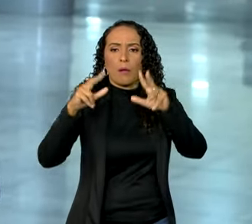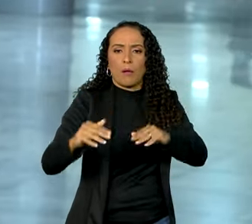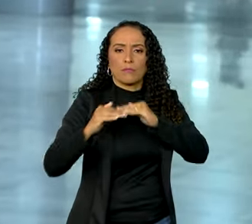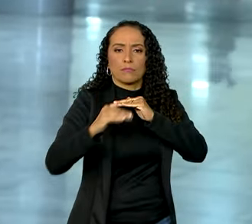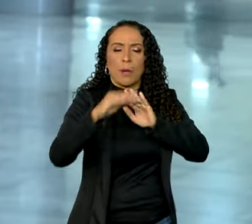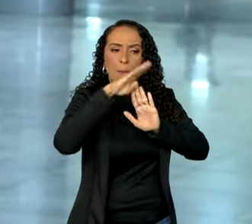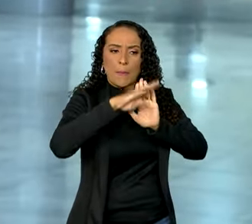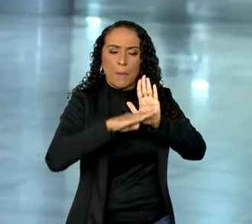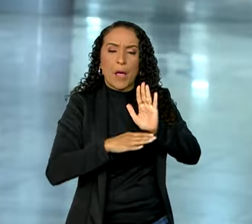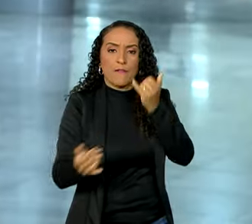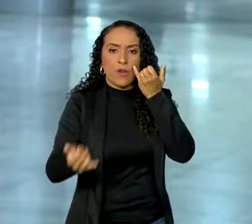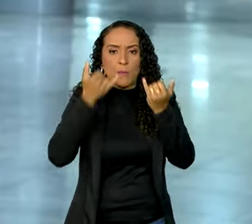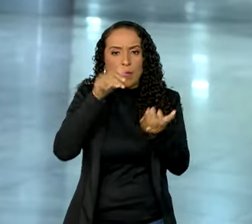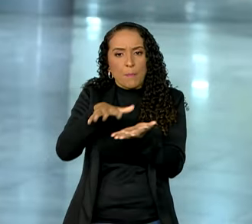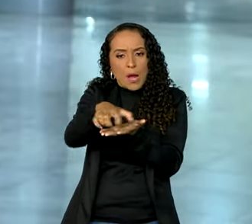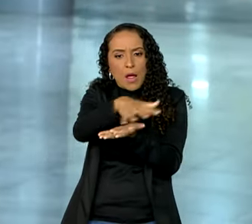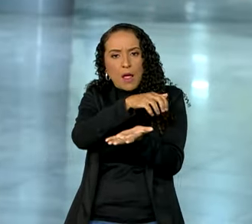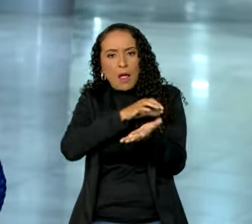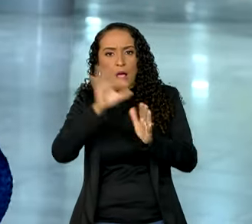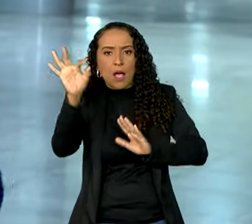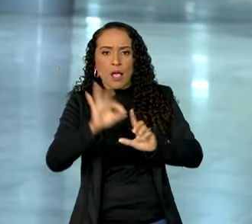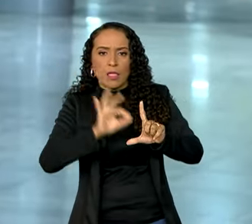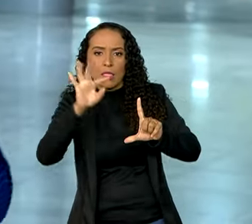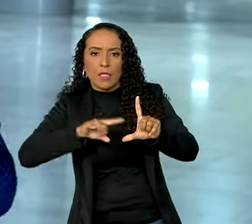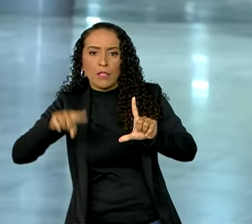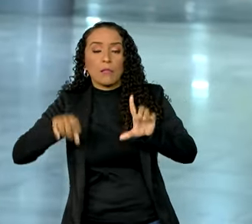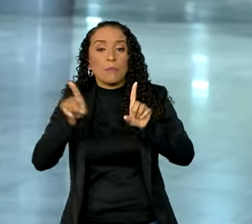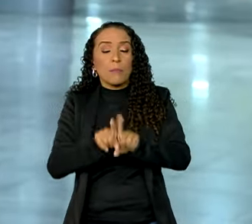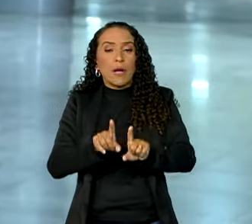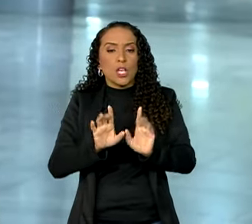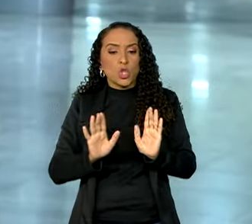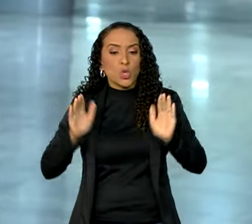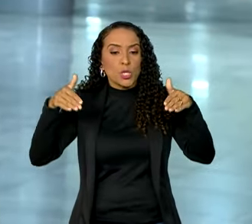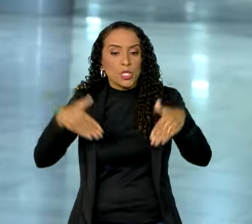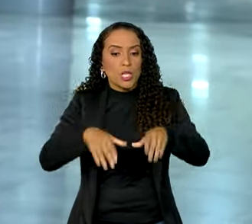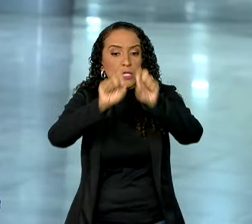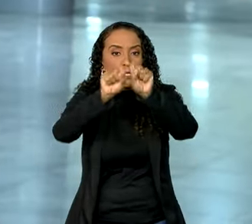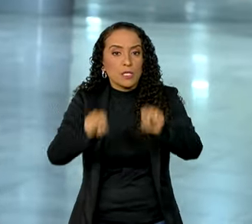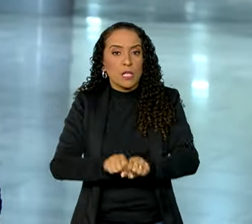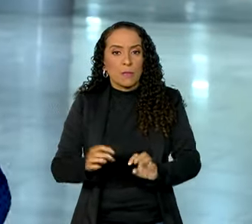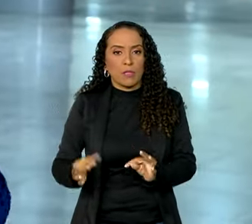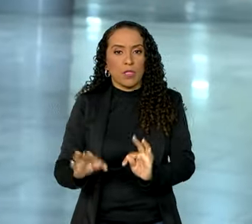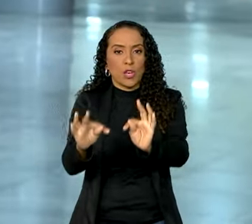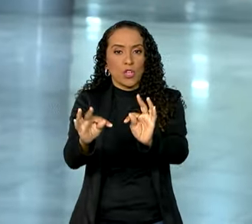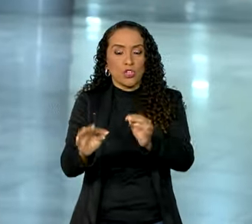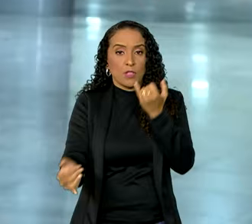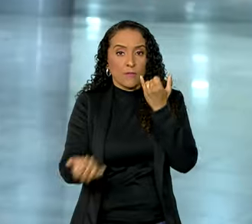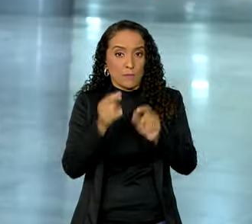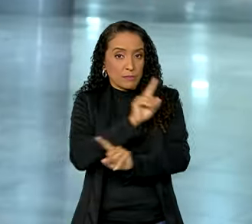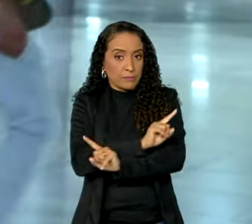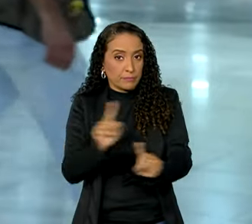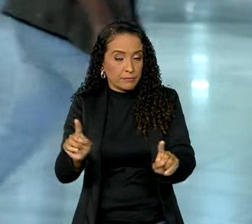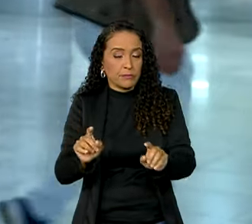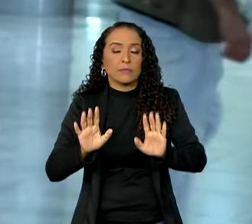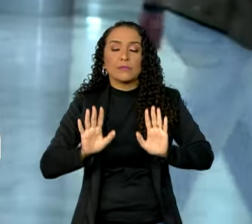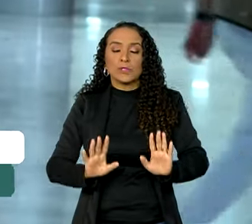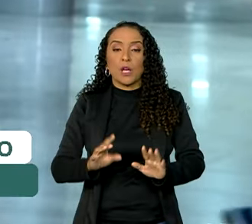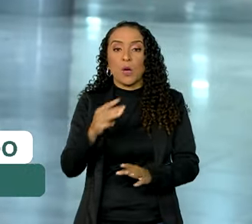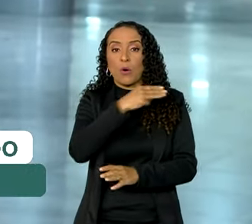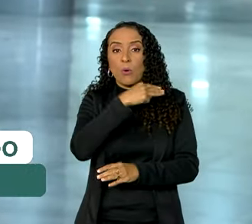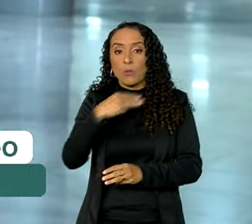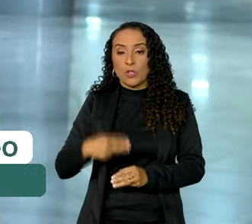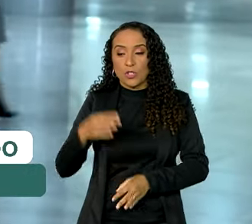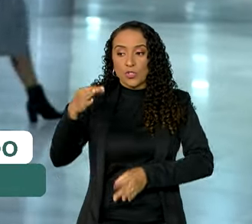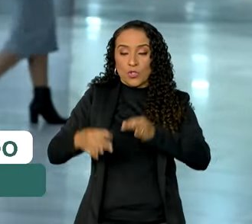protocolos, informações e dados estatísticos, mas não centraliza os sistemas de tecnologia da informação. De acordo com o ministro